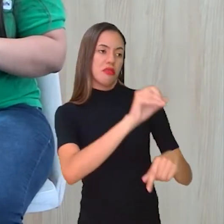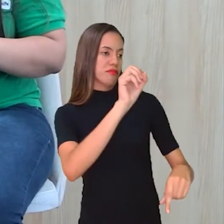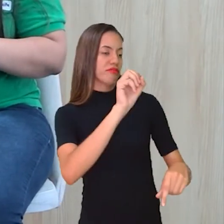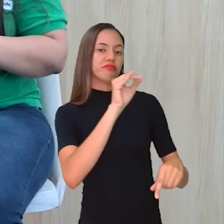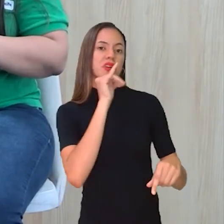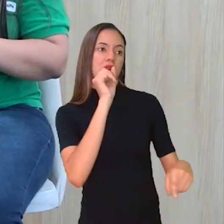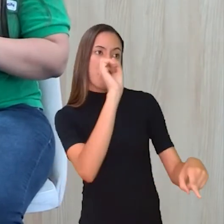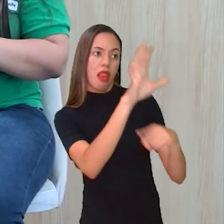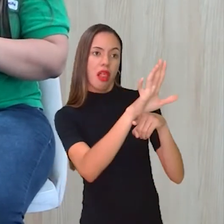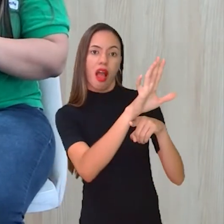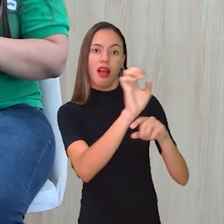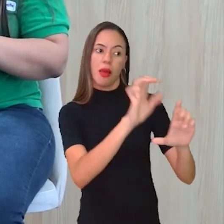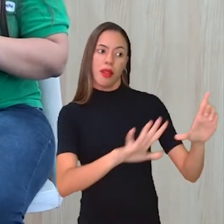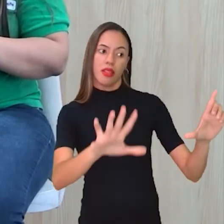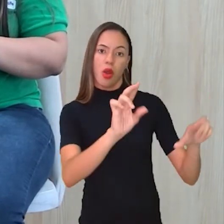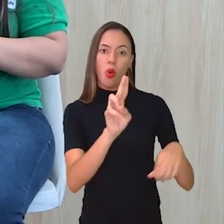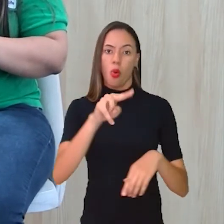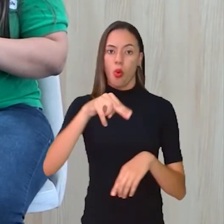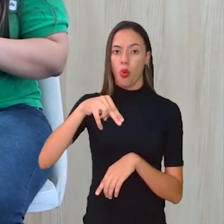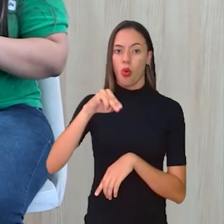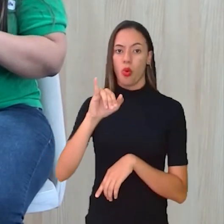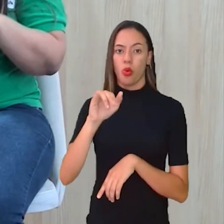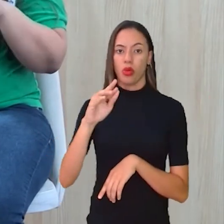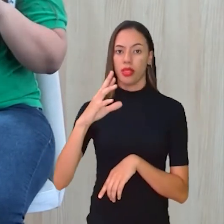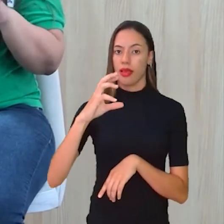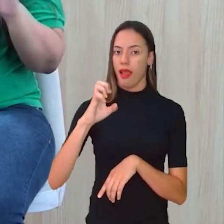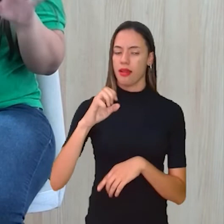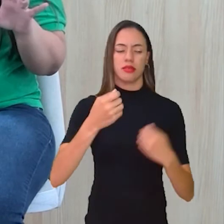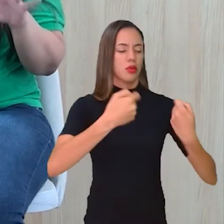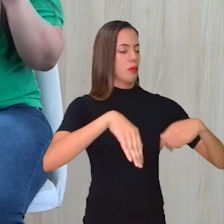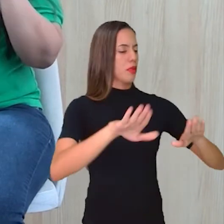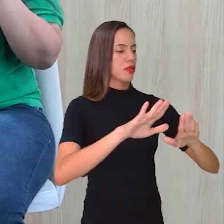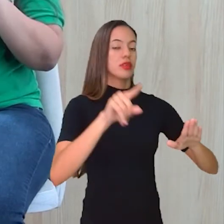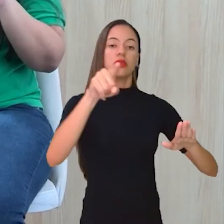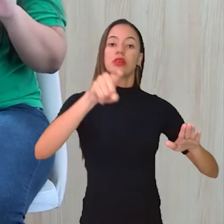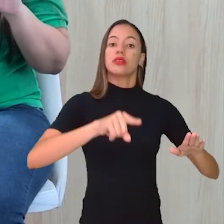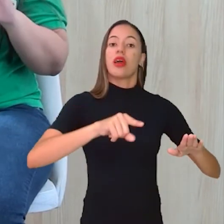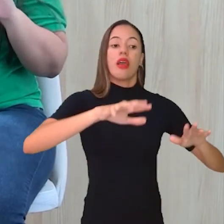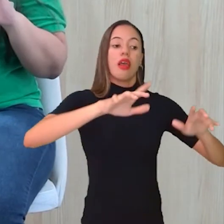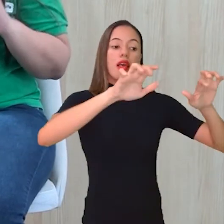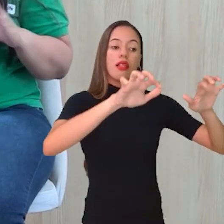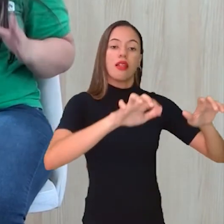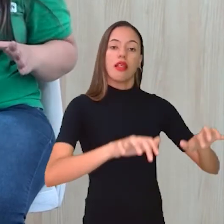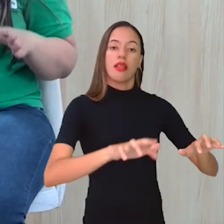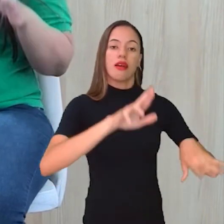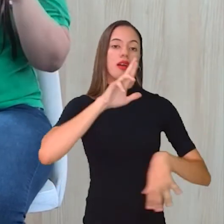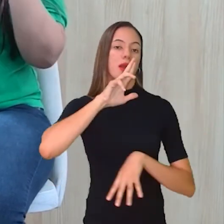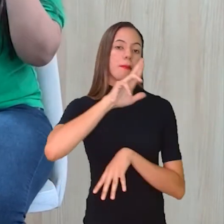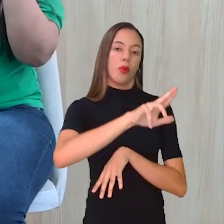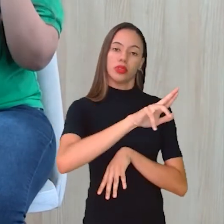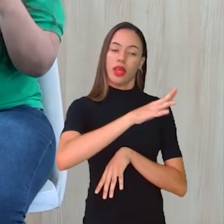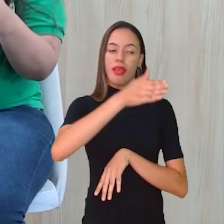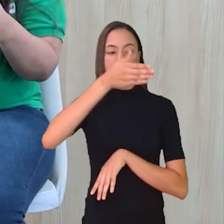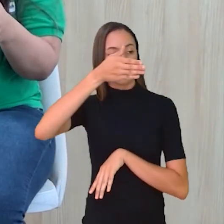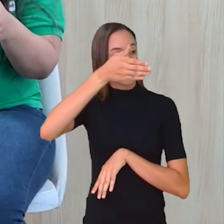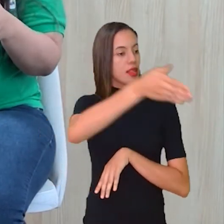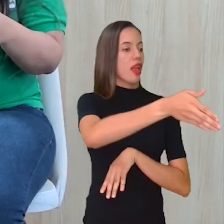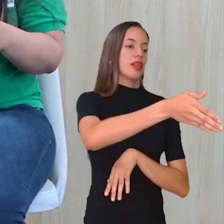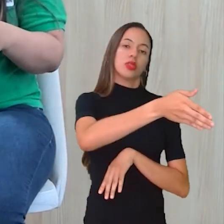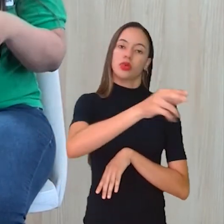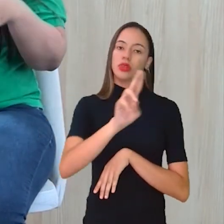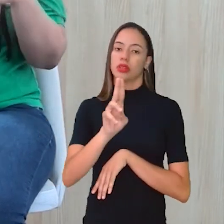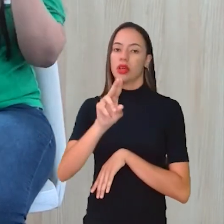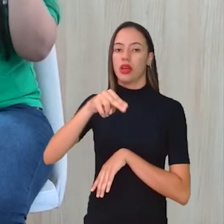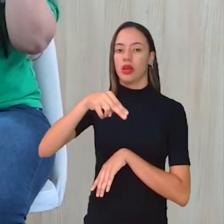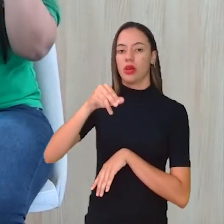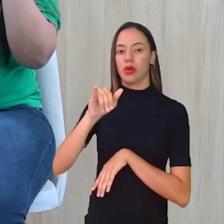subir lá na Unirec, não. Você vai digitar, você vai realmente responder diretamente na Unirec.